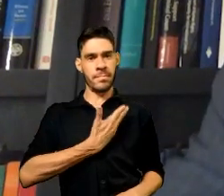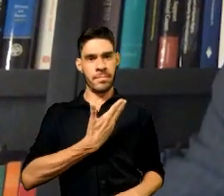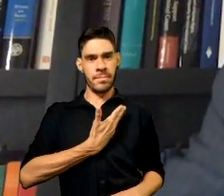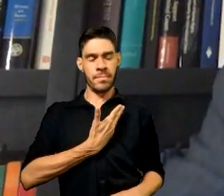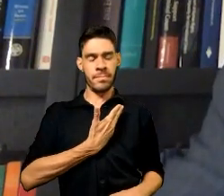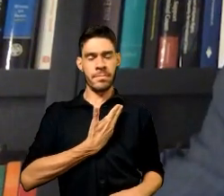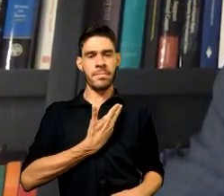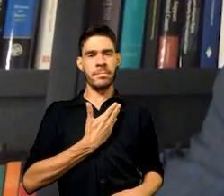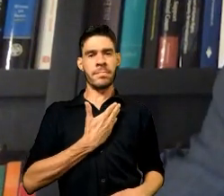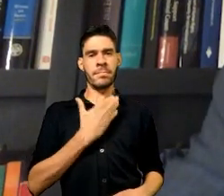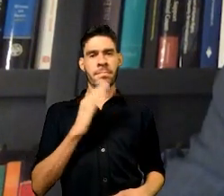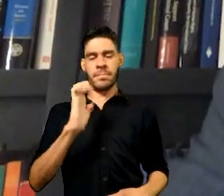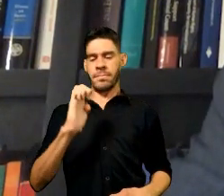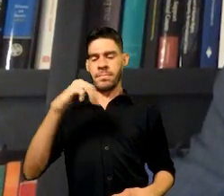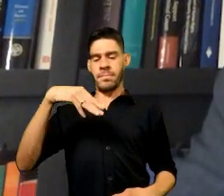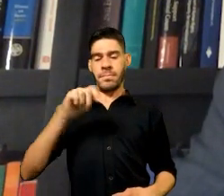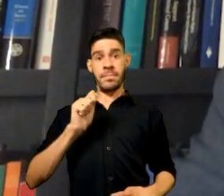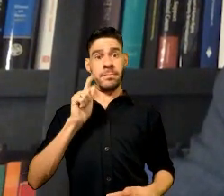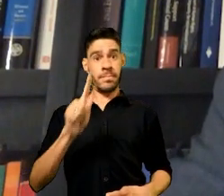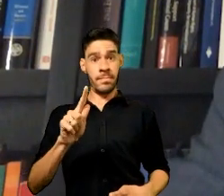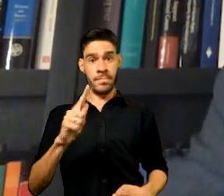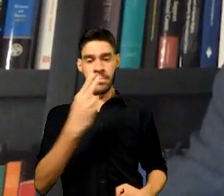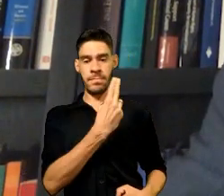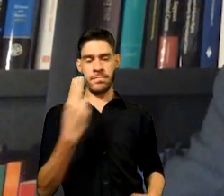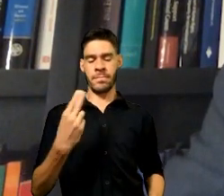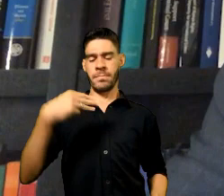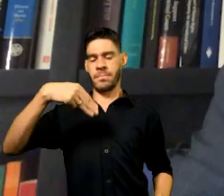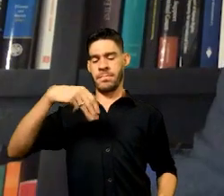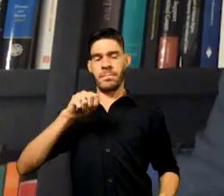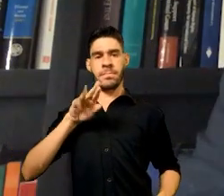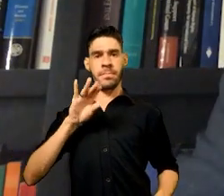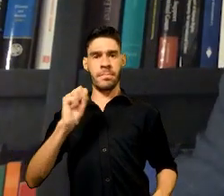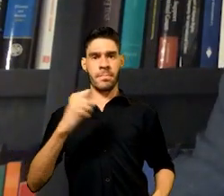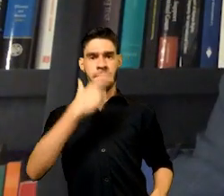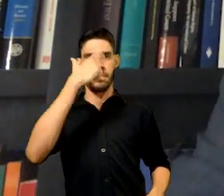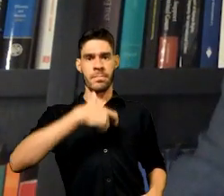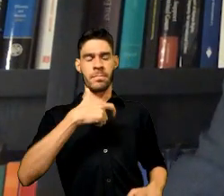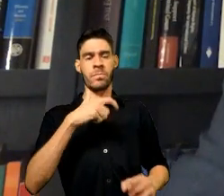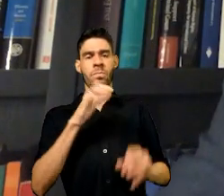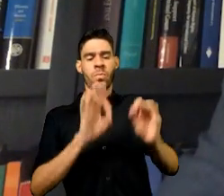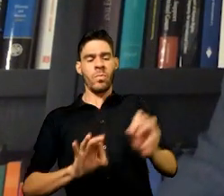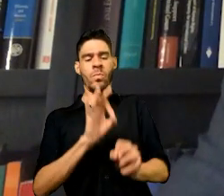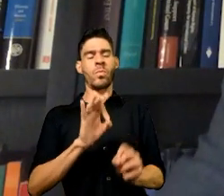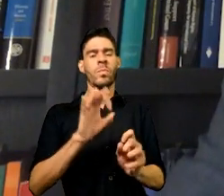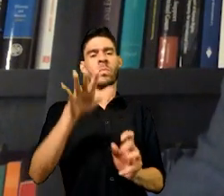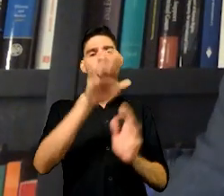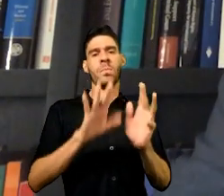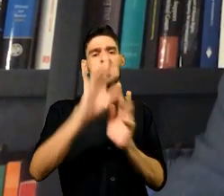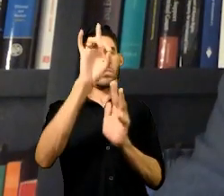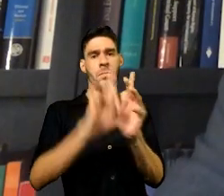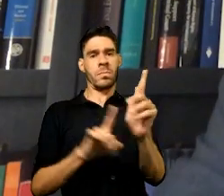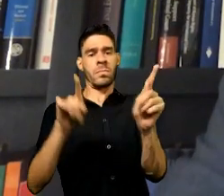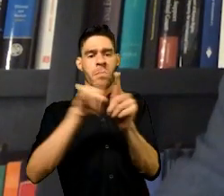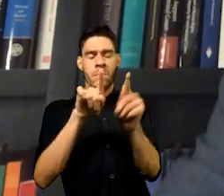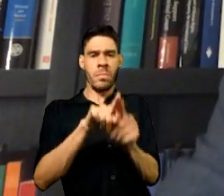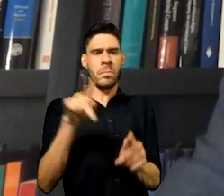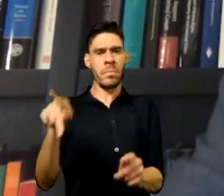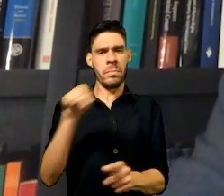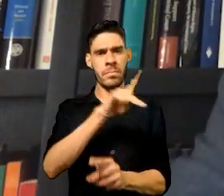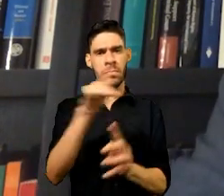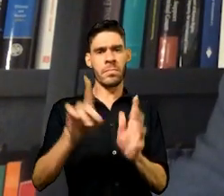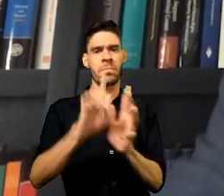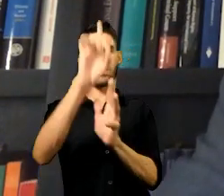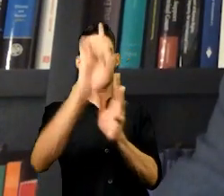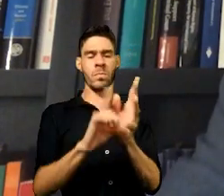Olá, colegas e amigos da EMAG. Meu nome é Marcos Zilli, eu sou juiz de direito e também